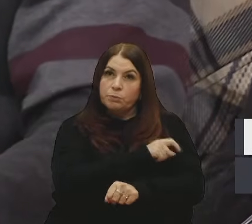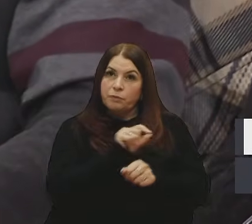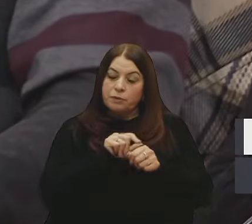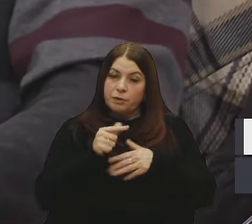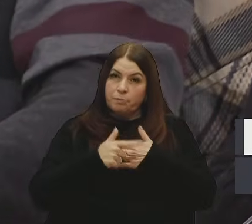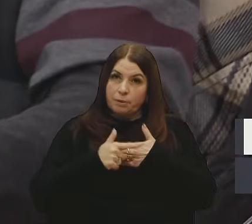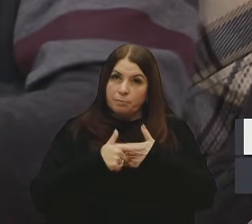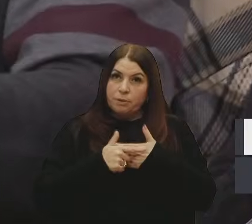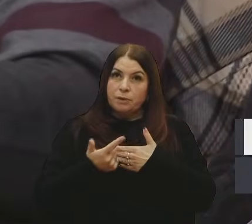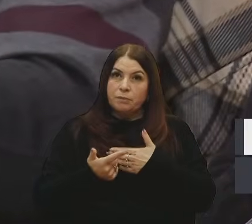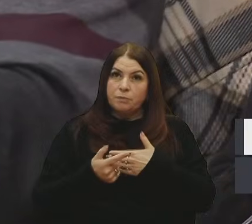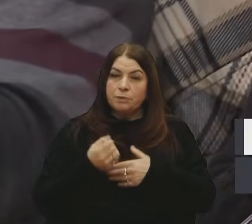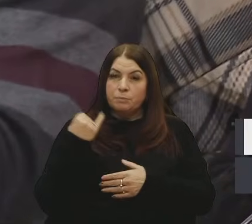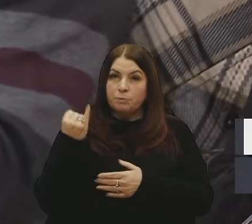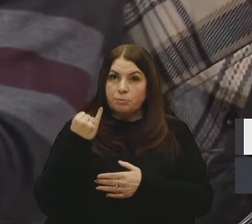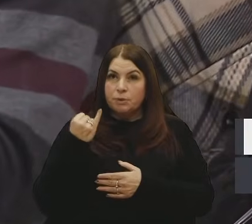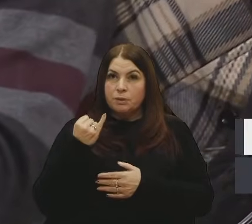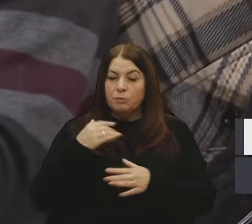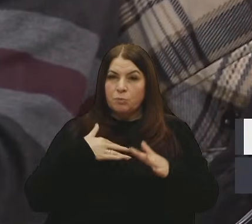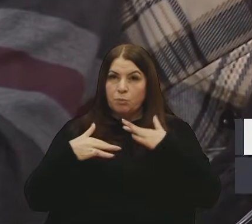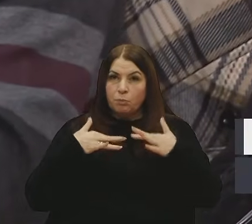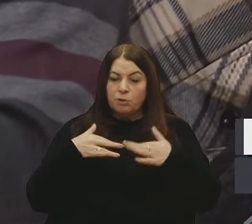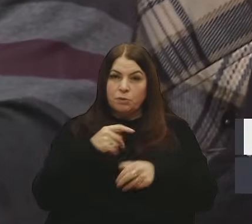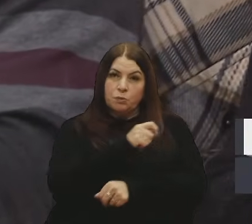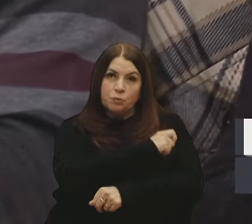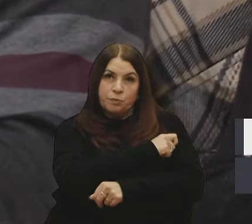papel de... Acho que seria bem importante uma mobilização dos